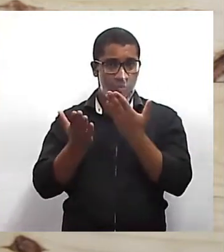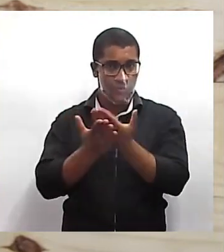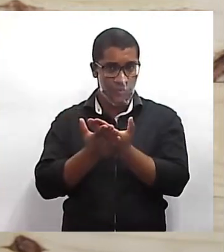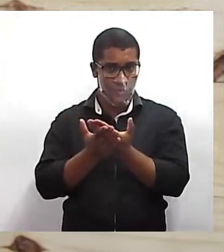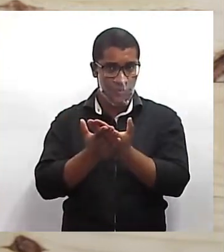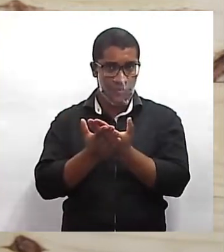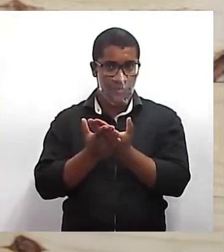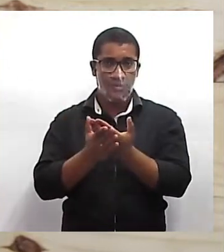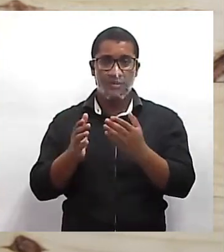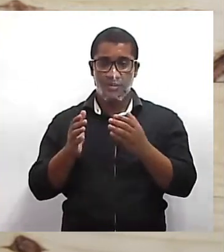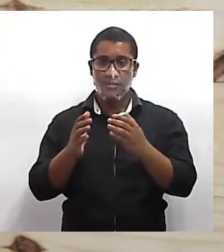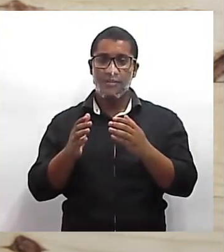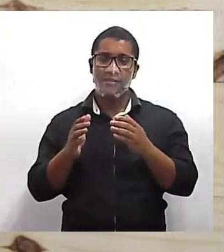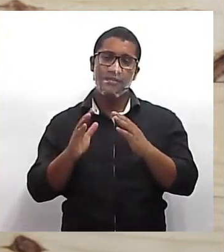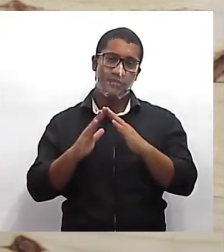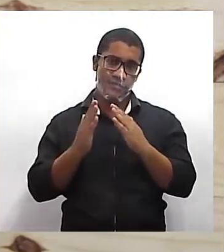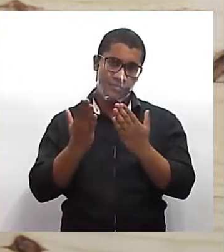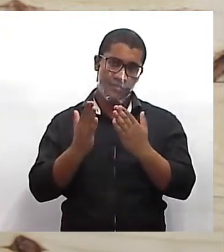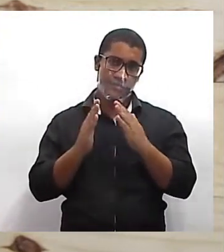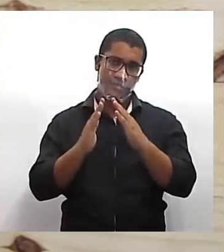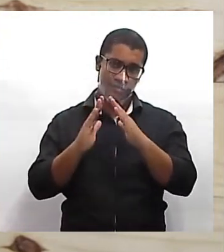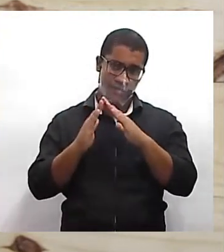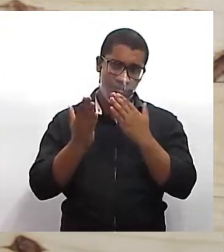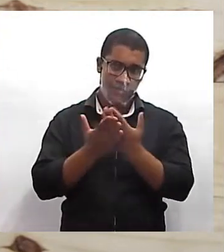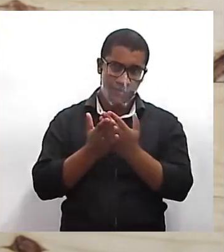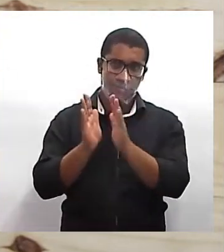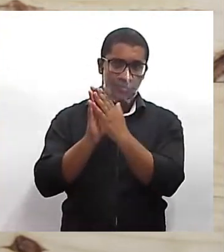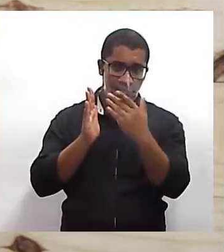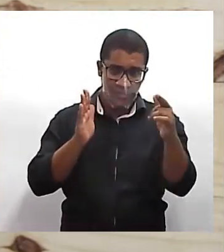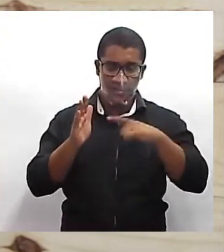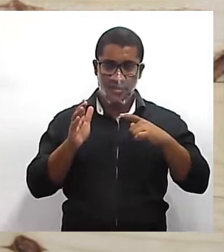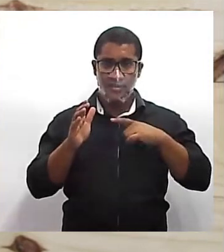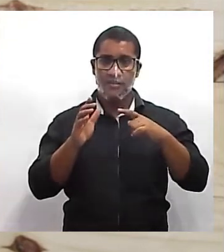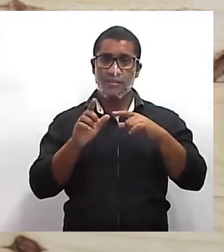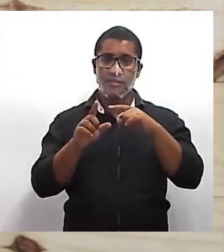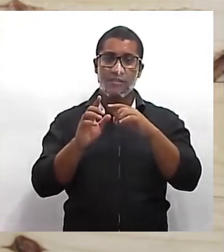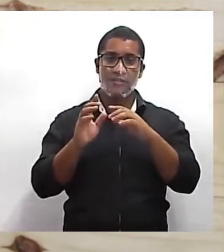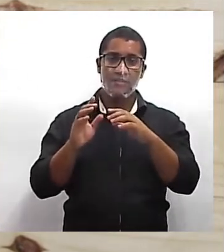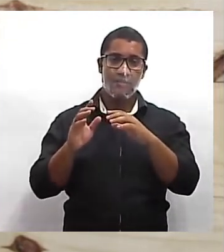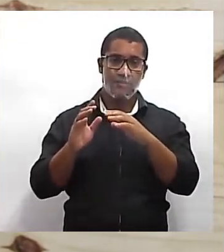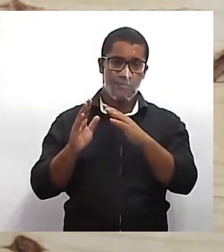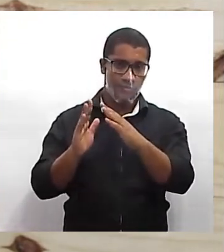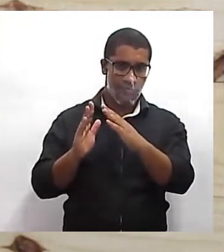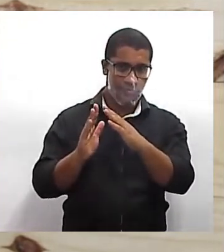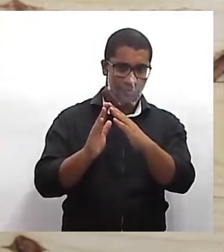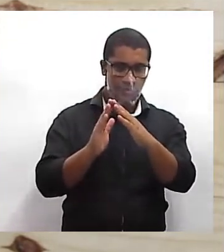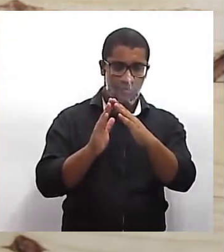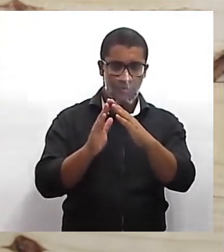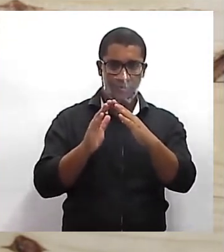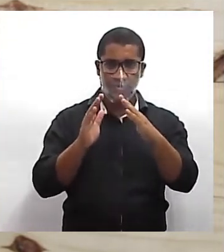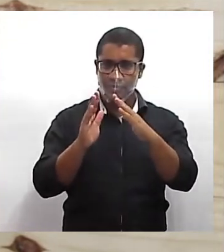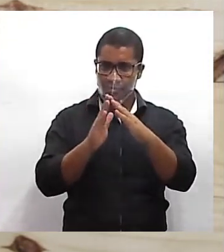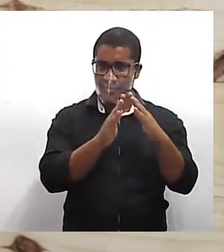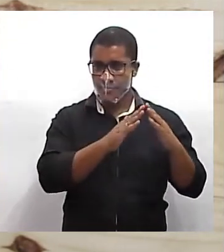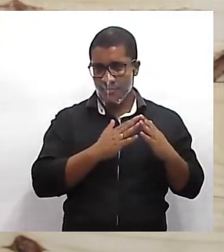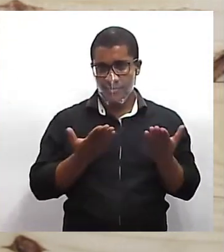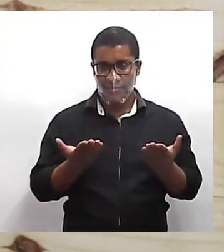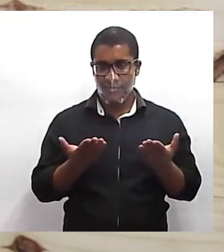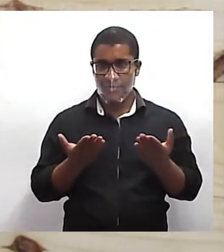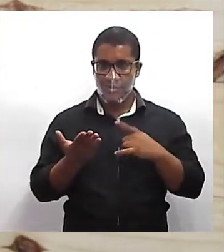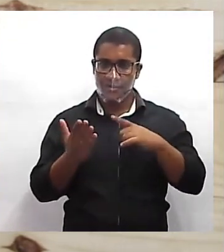escolares comunitárias, bem como a competência para desenvolver atividades práticas de leitura e